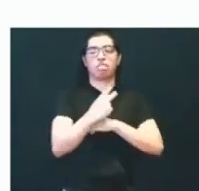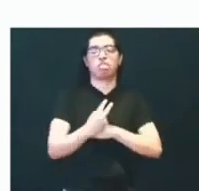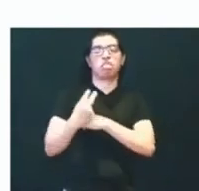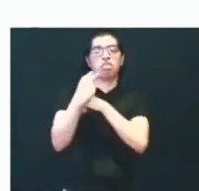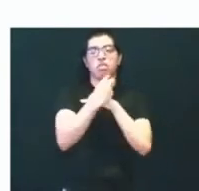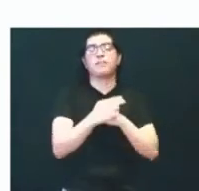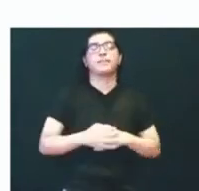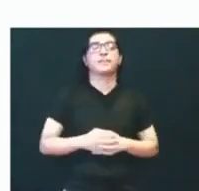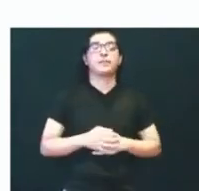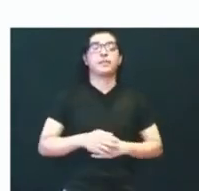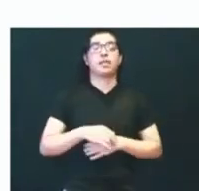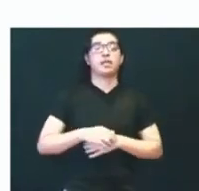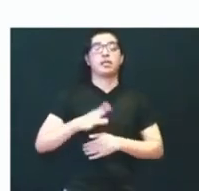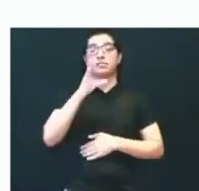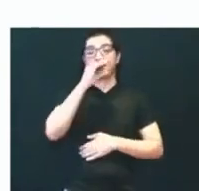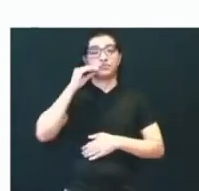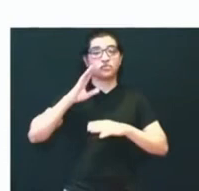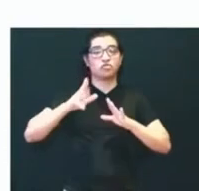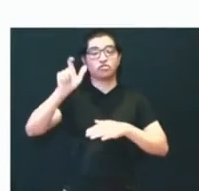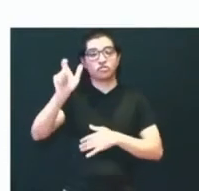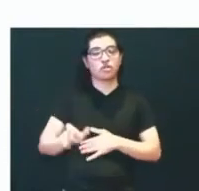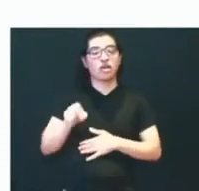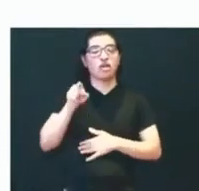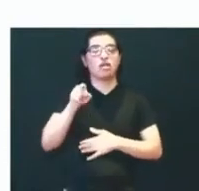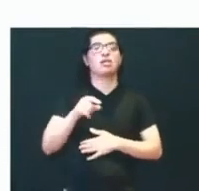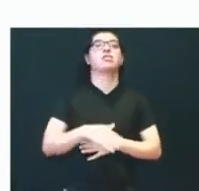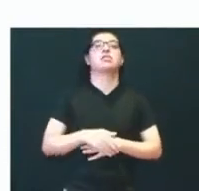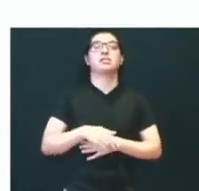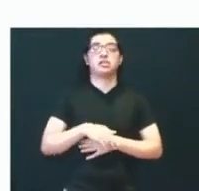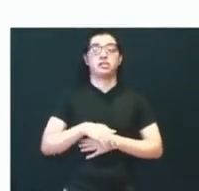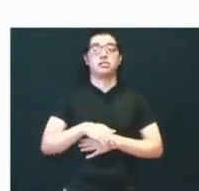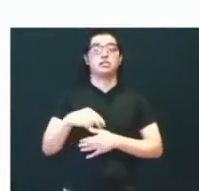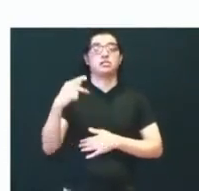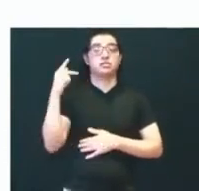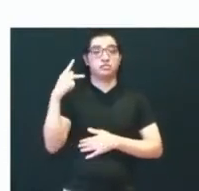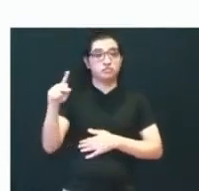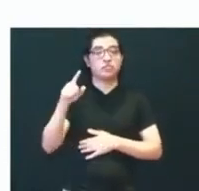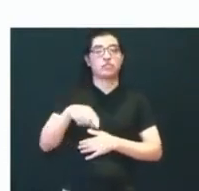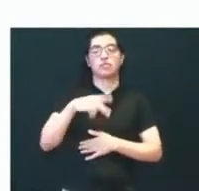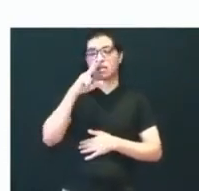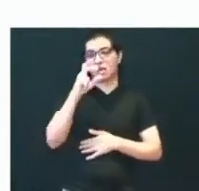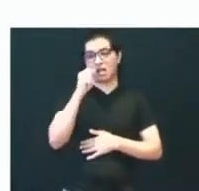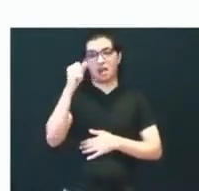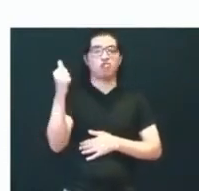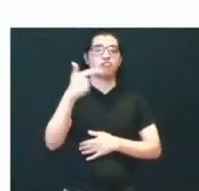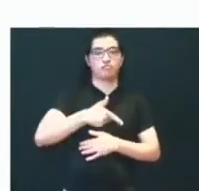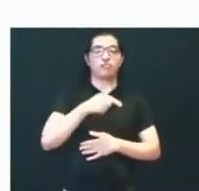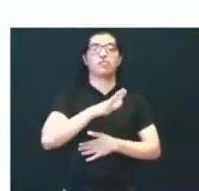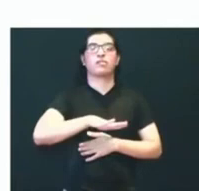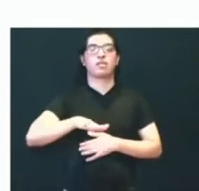no adulto, não. A leucemia linfóide aguda do adulto, ela é mais grave do ponto de